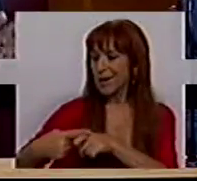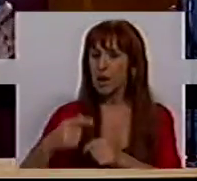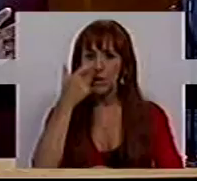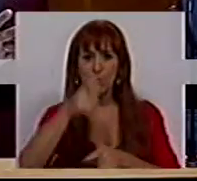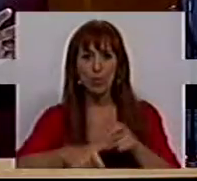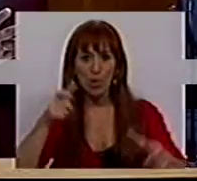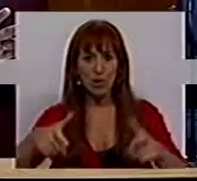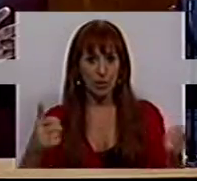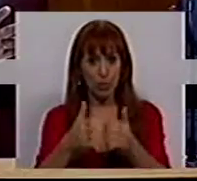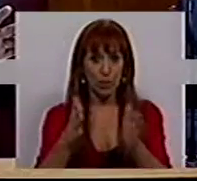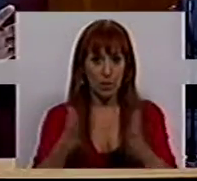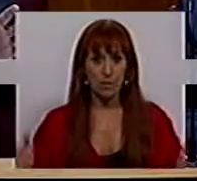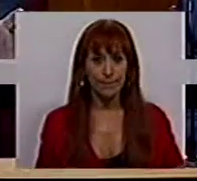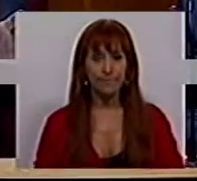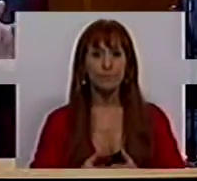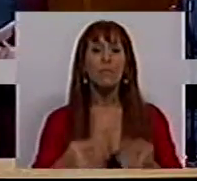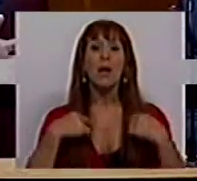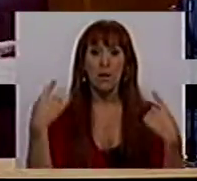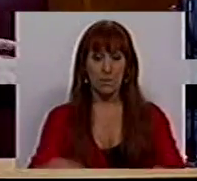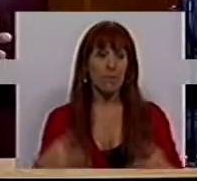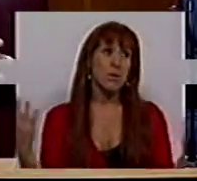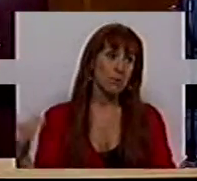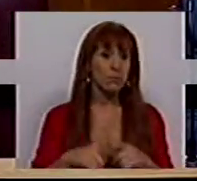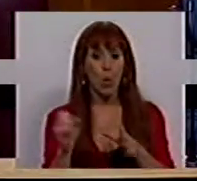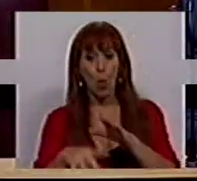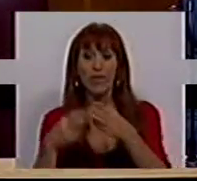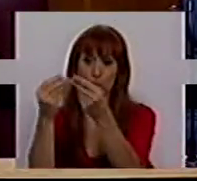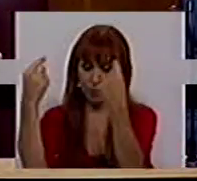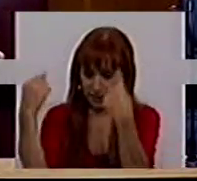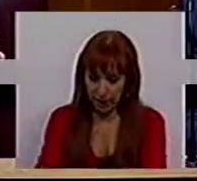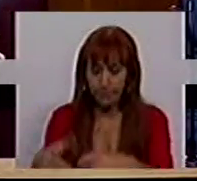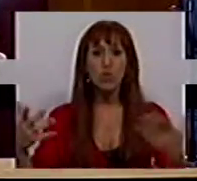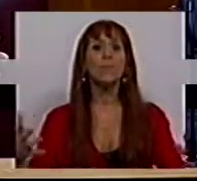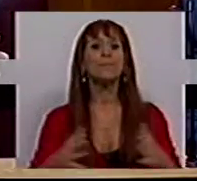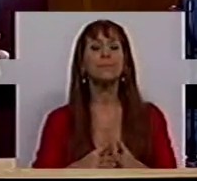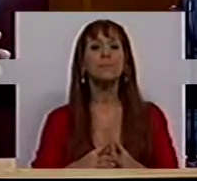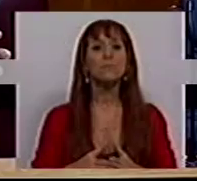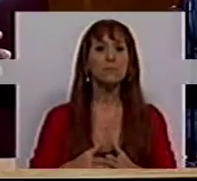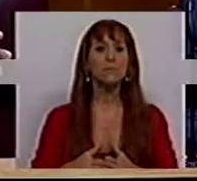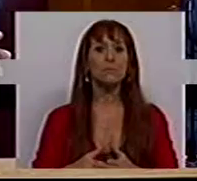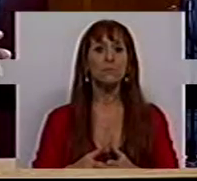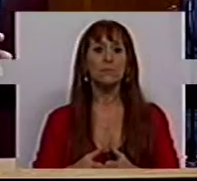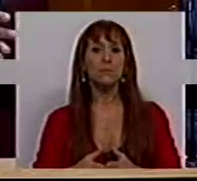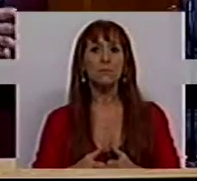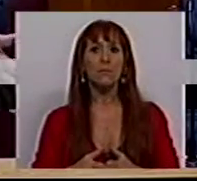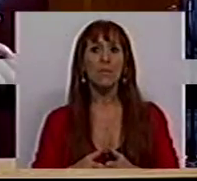interesse dos contribuintes. Temos, evidentemente, um fundo de resolução que